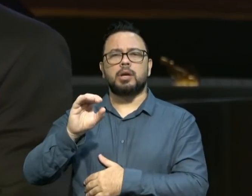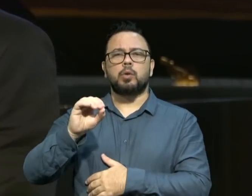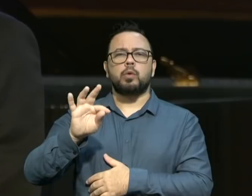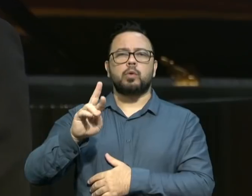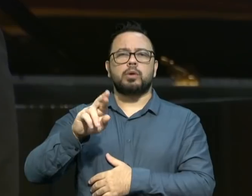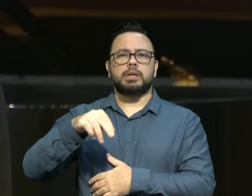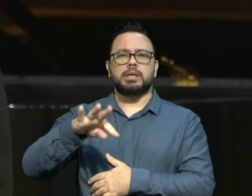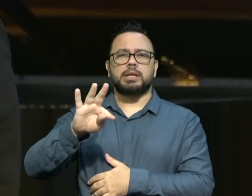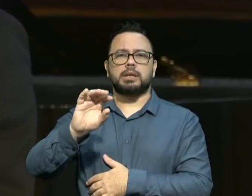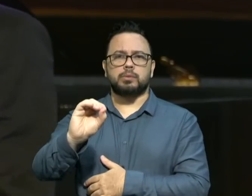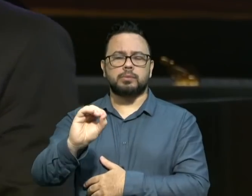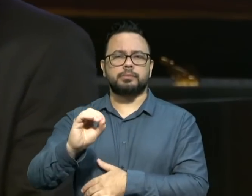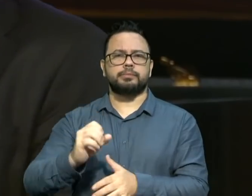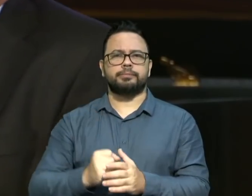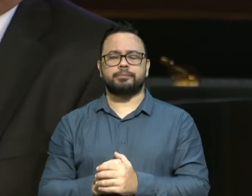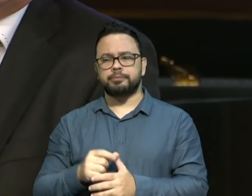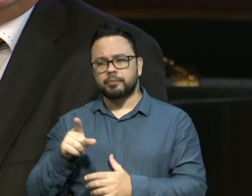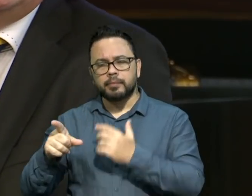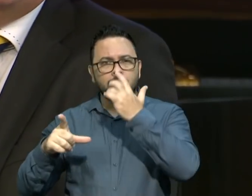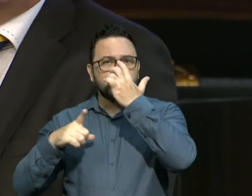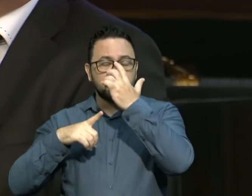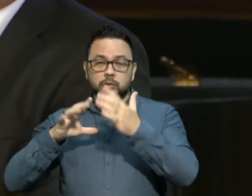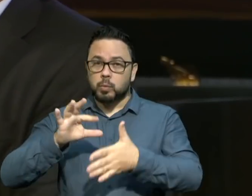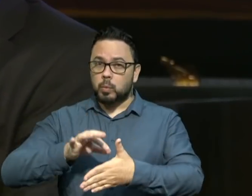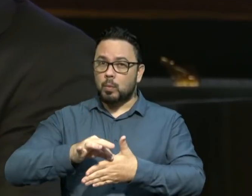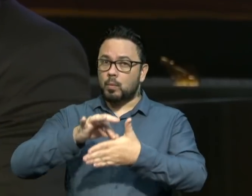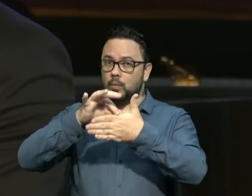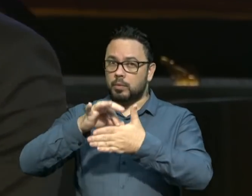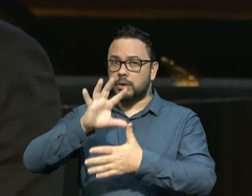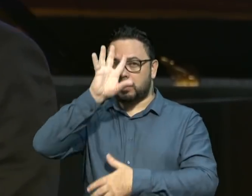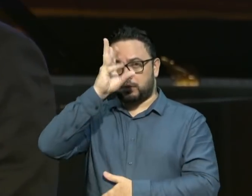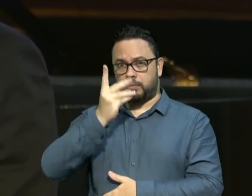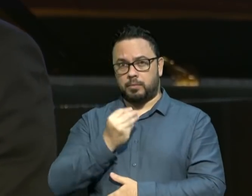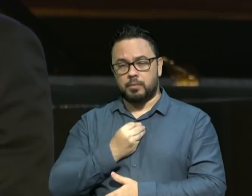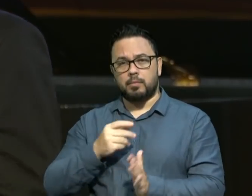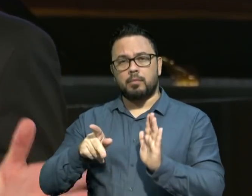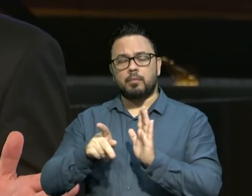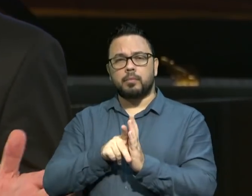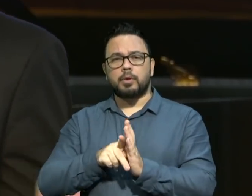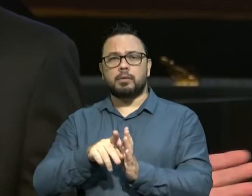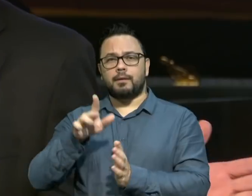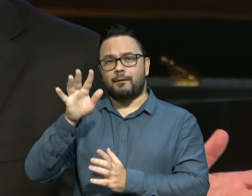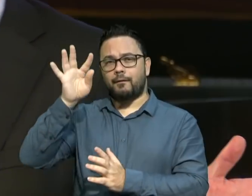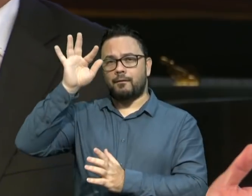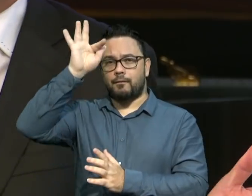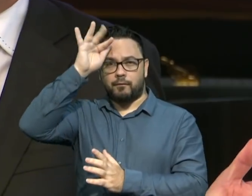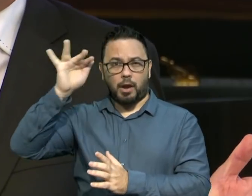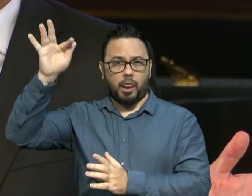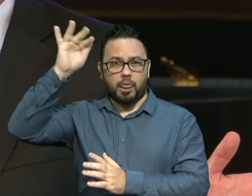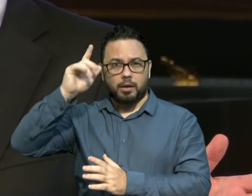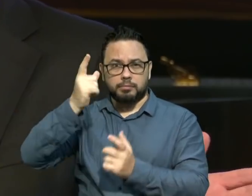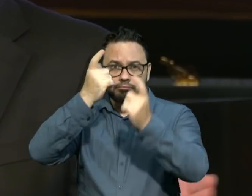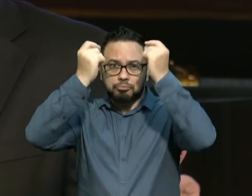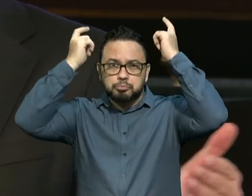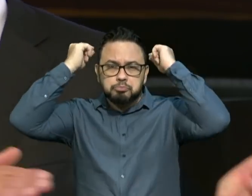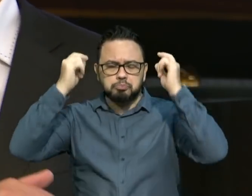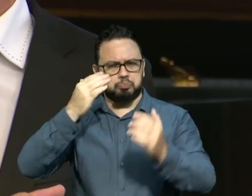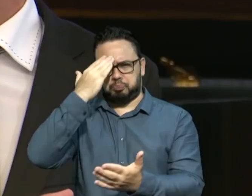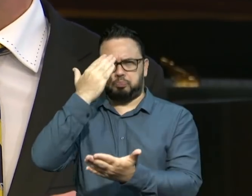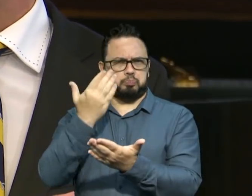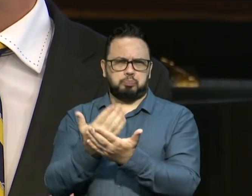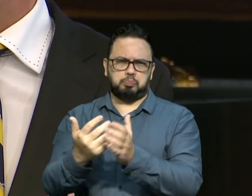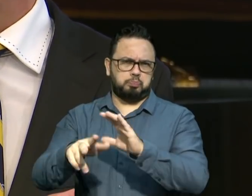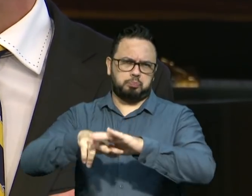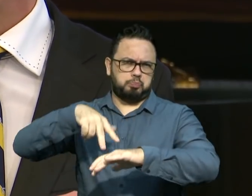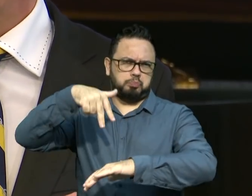era uma cidade liderada espiritualmente vamos dizer assim pelos filósofos gregos que logicamente não acreditava na ressurreição e